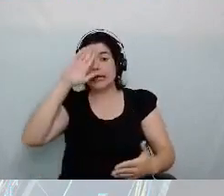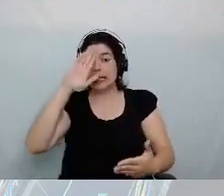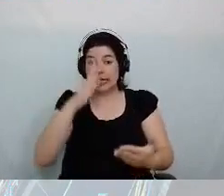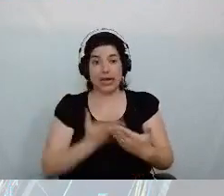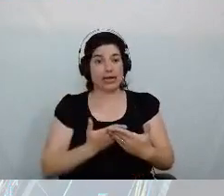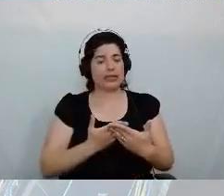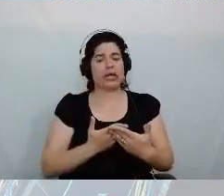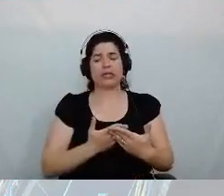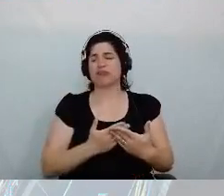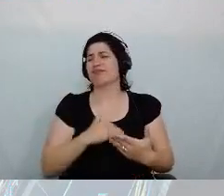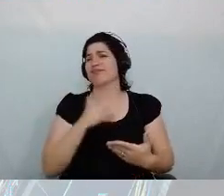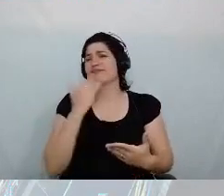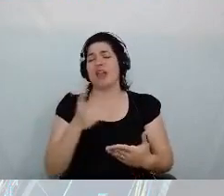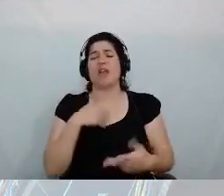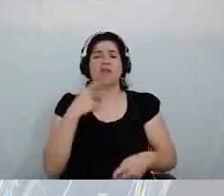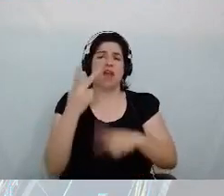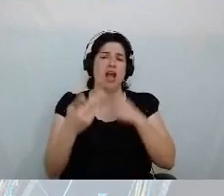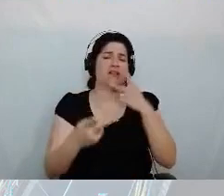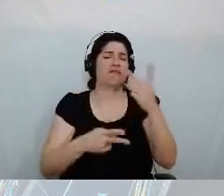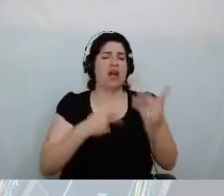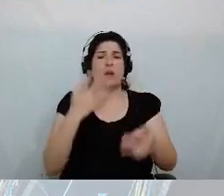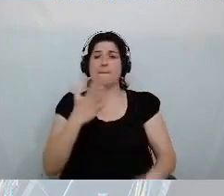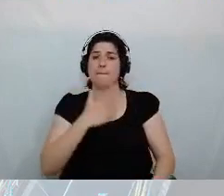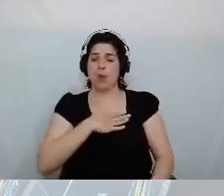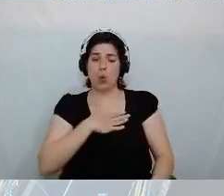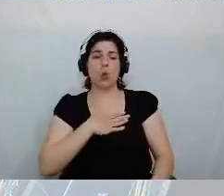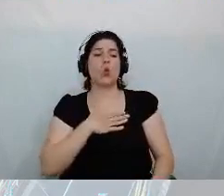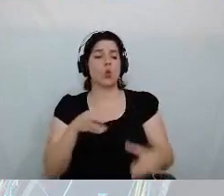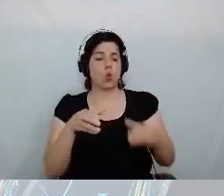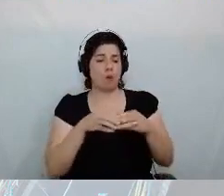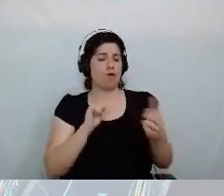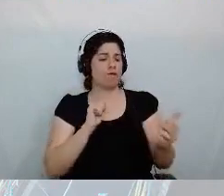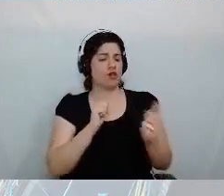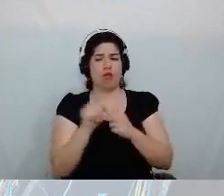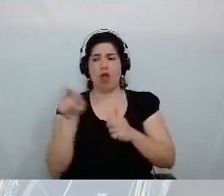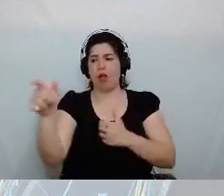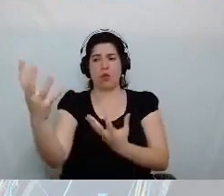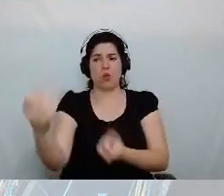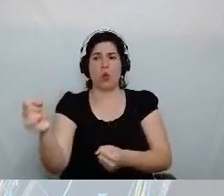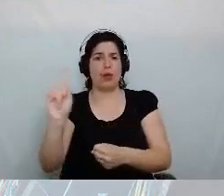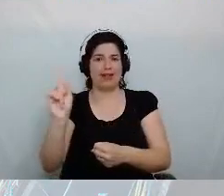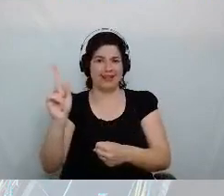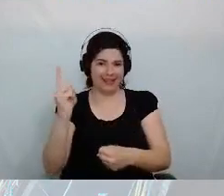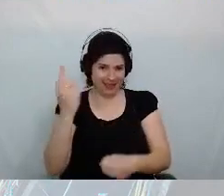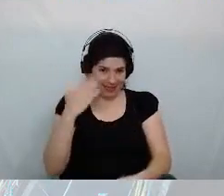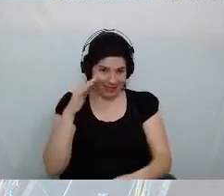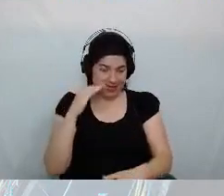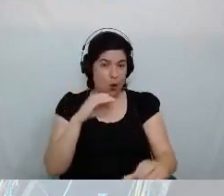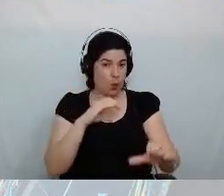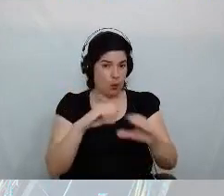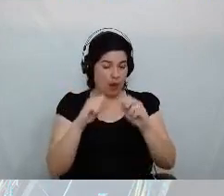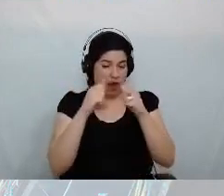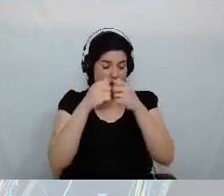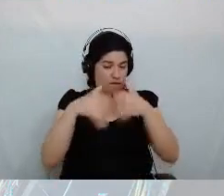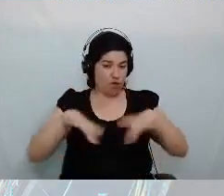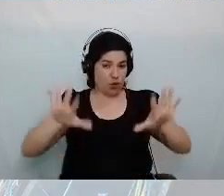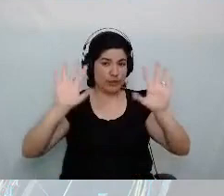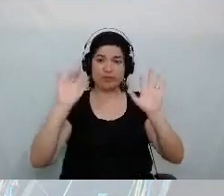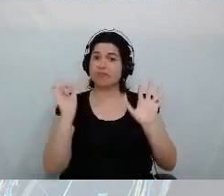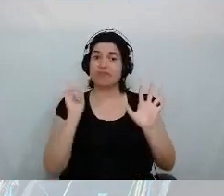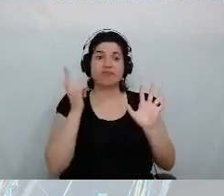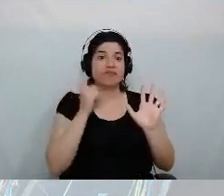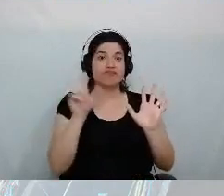posso falar o que eu quiser do meu time, a pessoa não vai aceitar. Percebe como a comunicação não está fluida? É o sistema